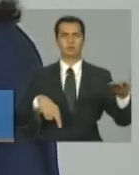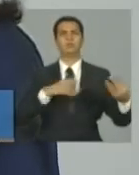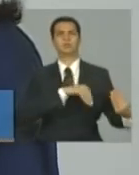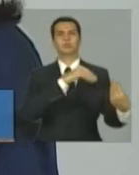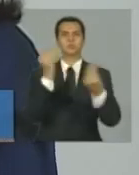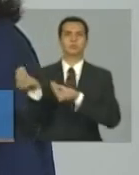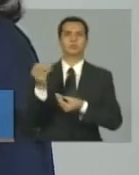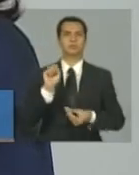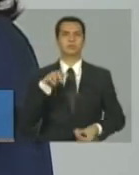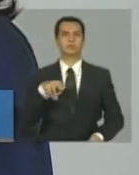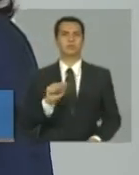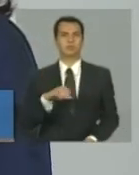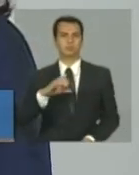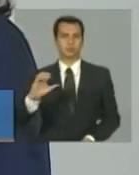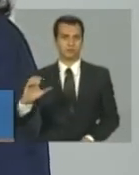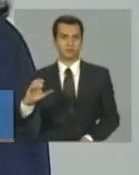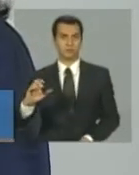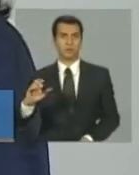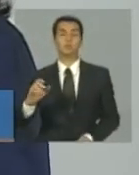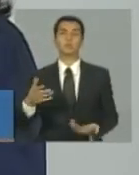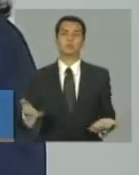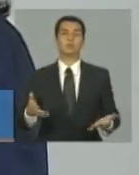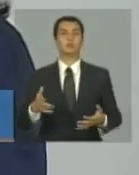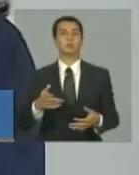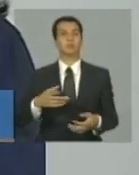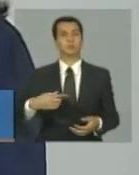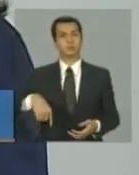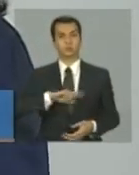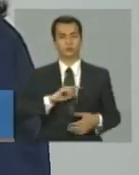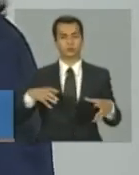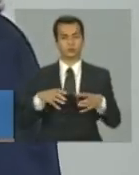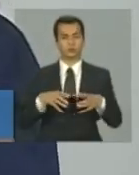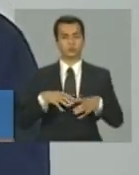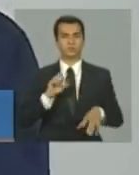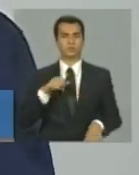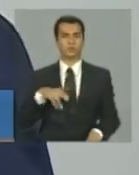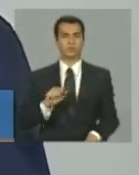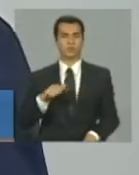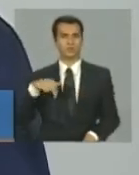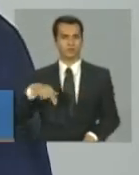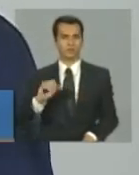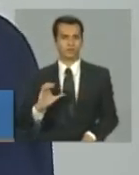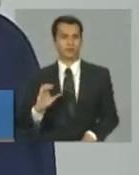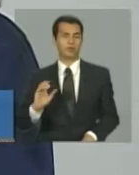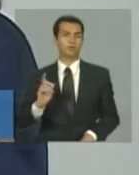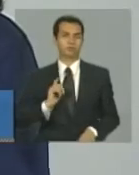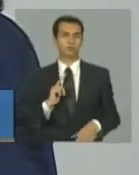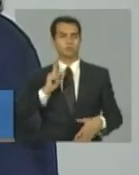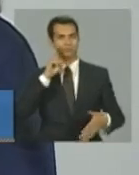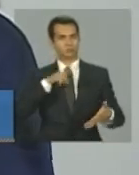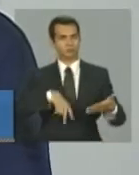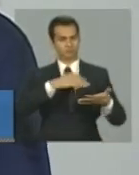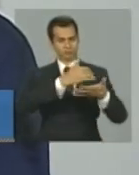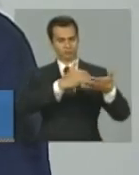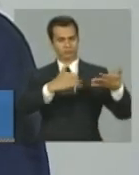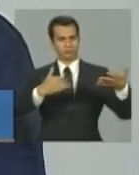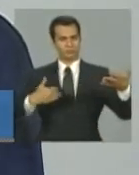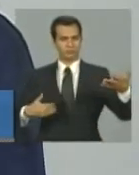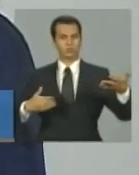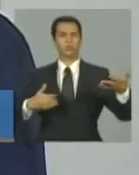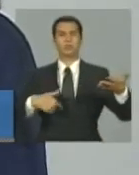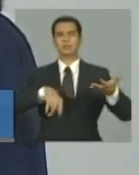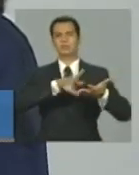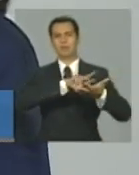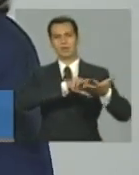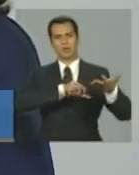coordenação de acompanhamento ela acompanha todos esses apontamentos que estão listados que são vários e pelo tempo a gente